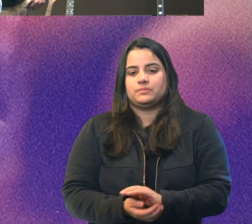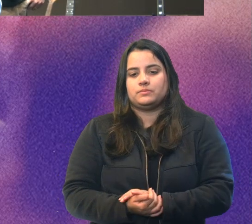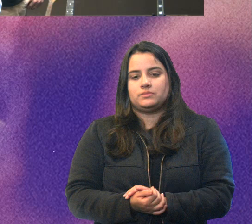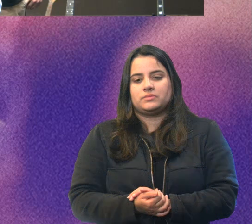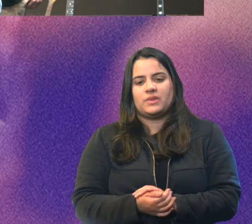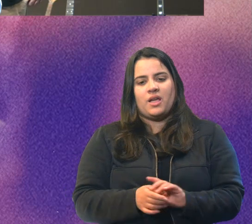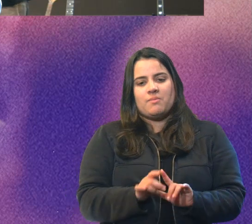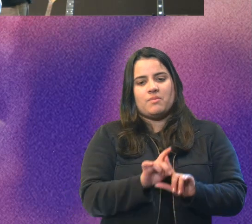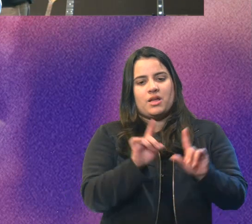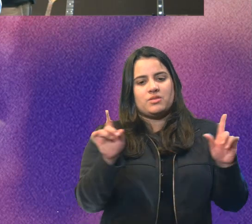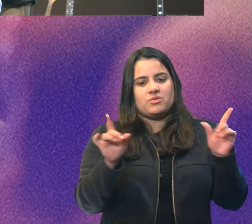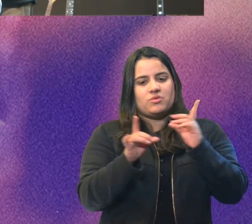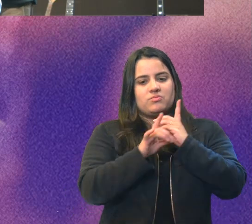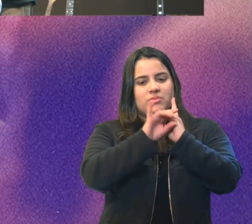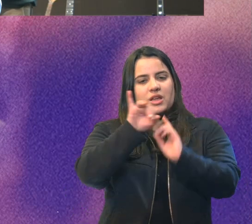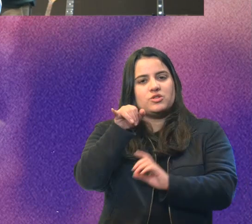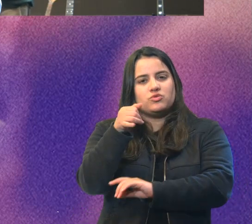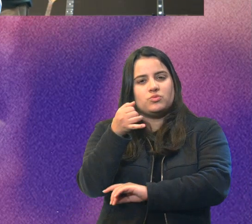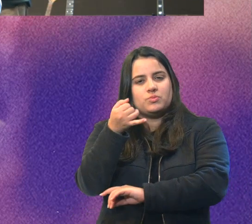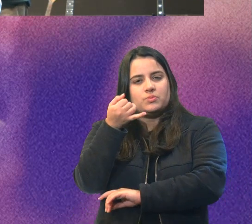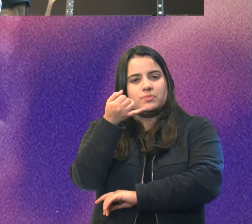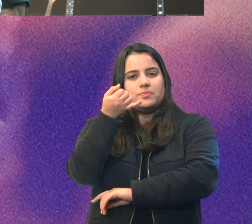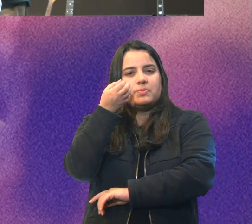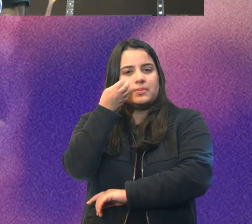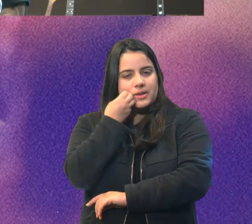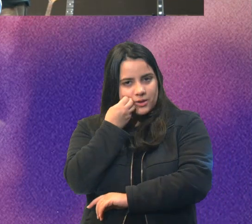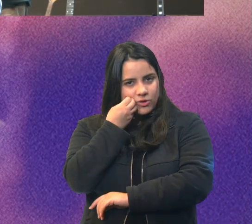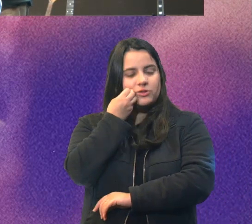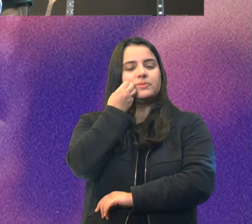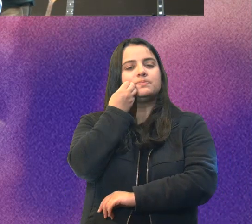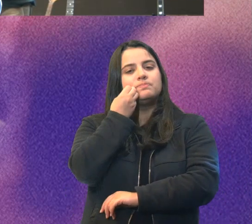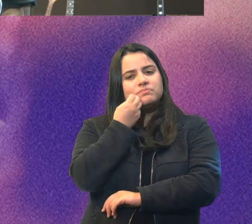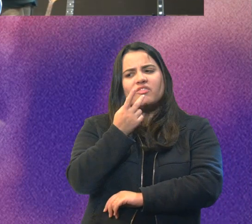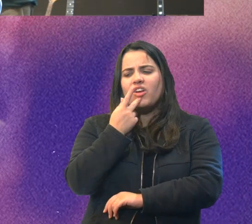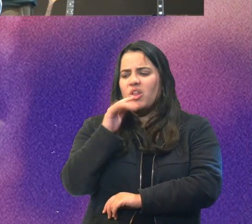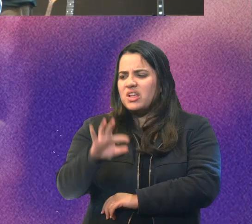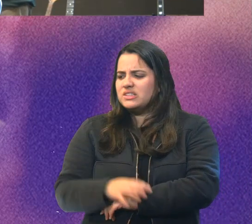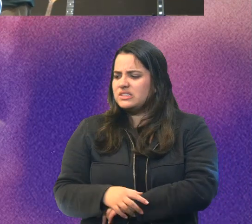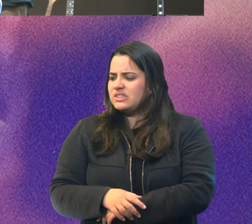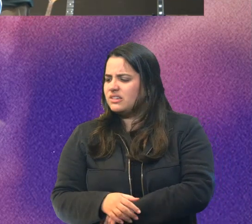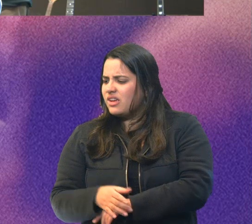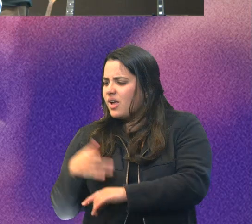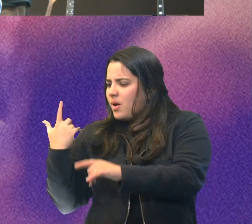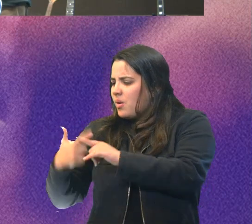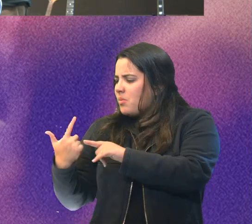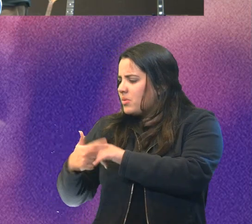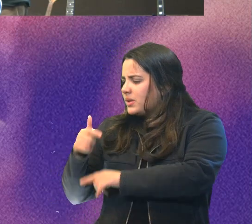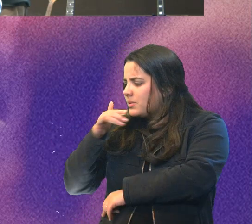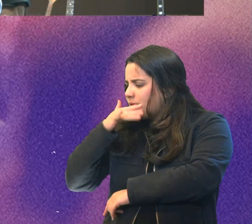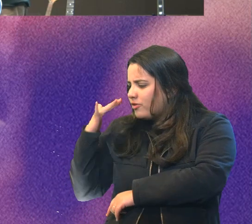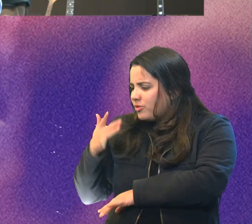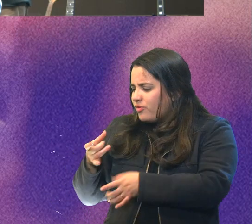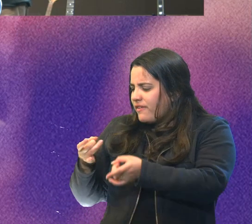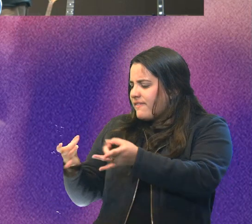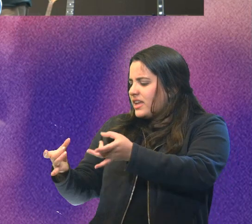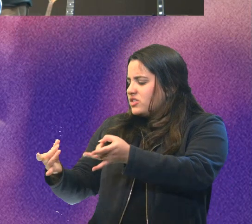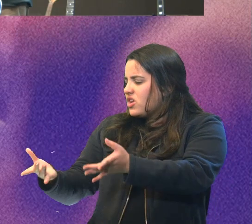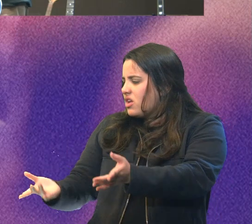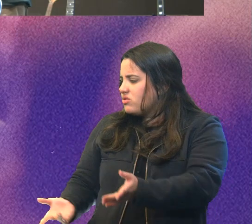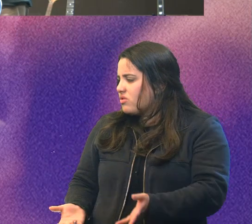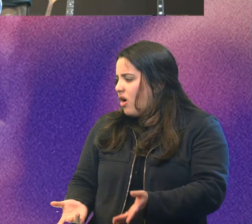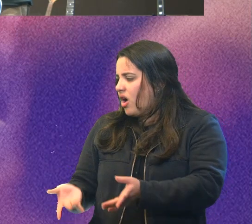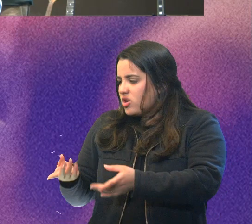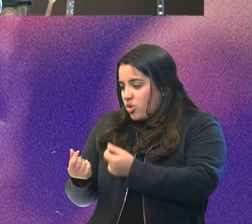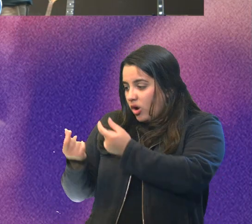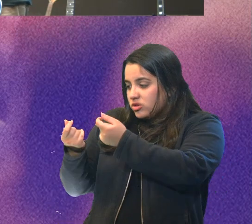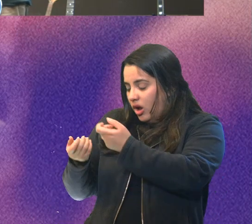dos seus discípulos, Judas Iscariotes, que mais tarde iria traí-lo, objetou, por que este perfume não foi vendido? E